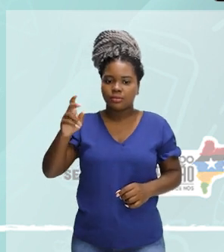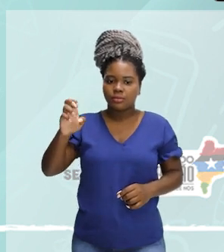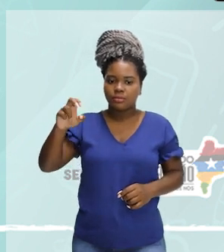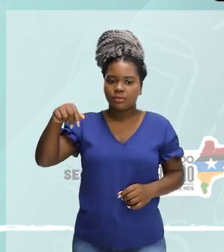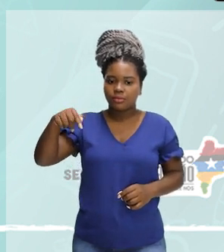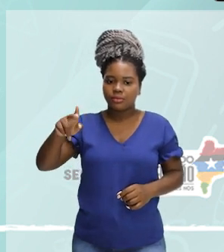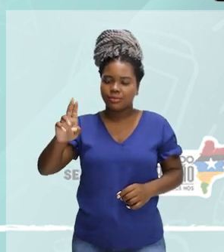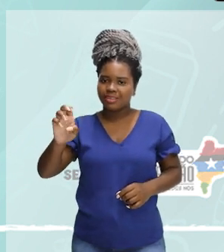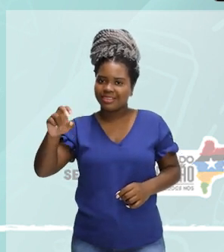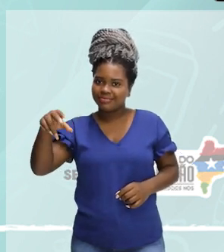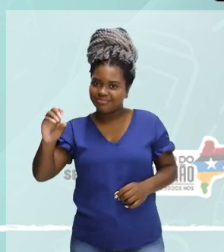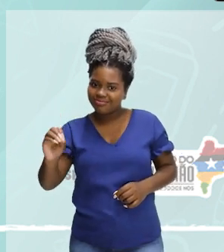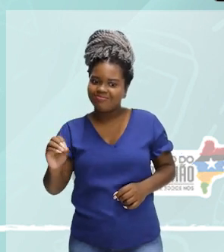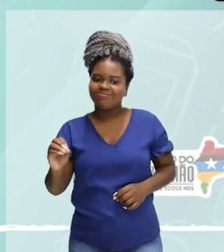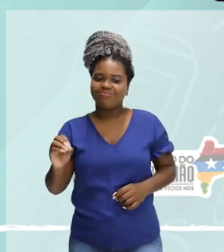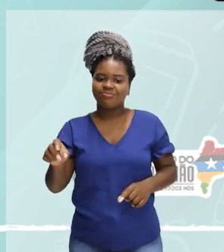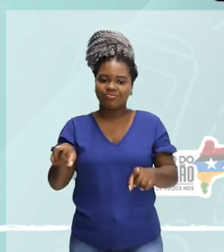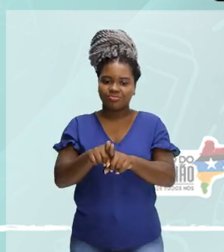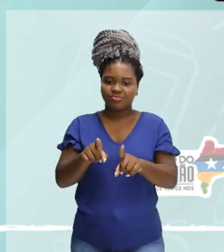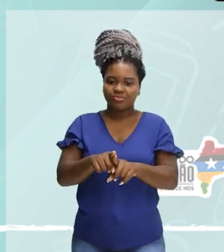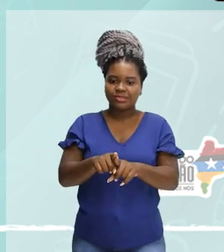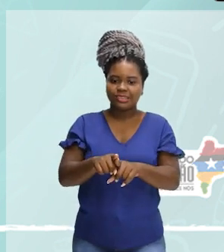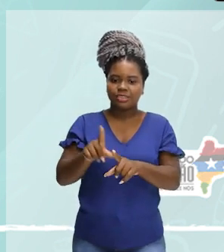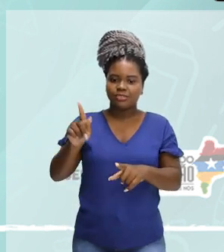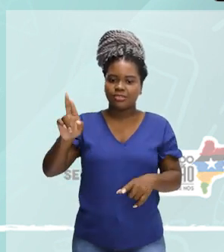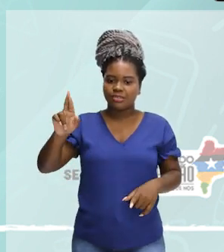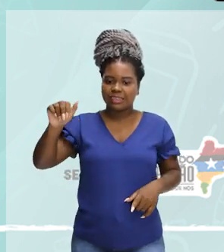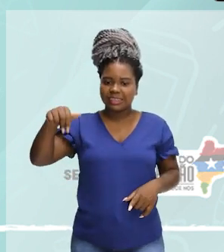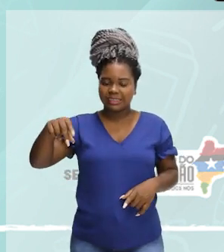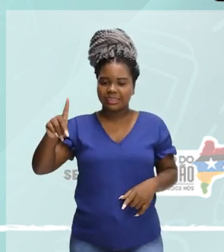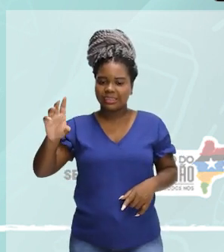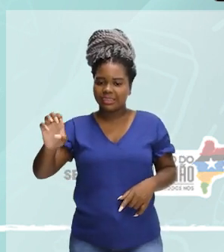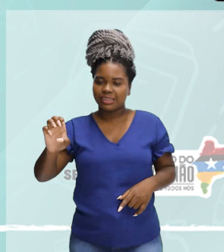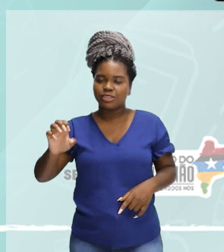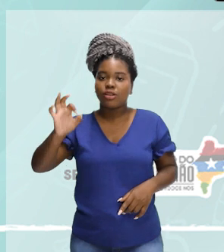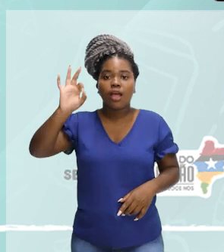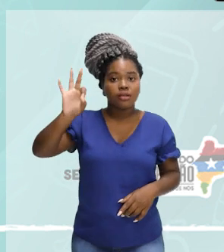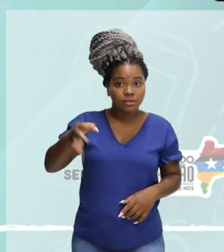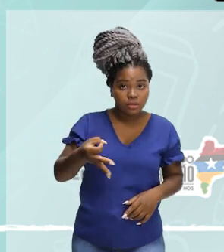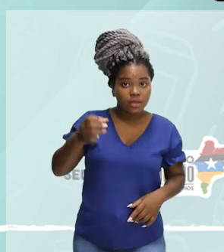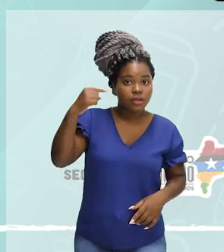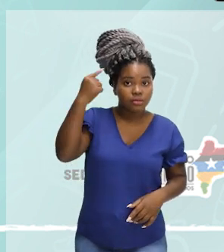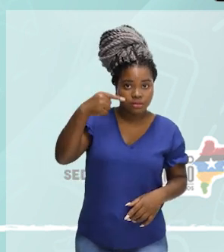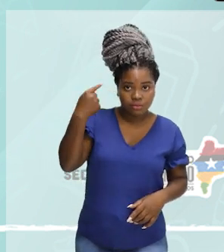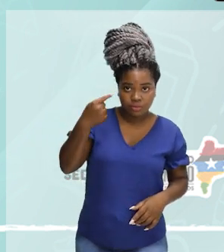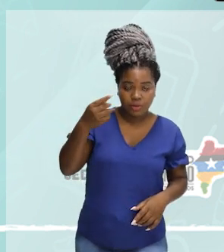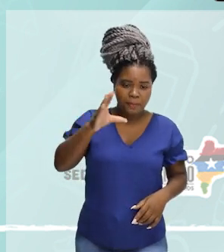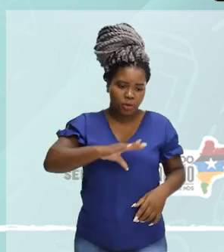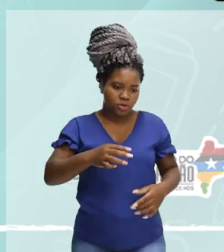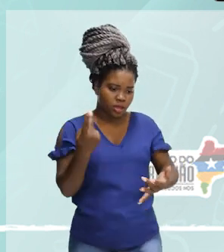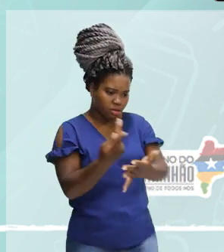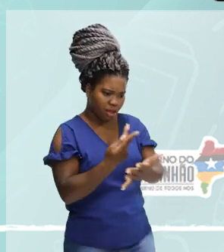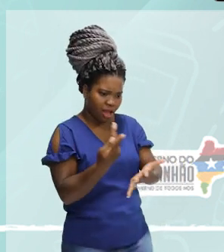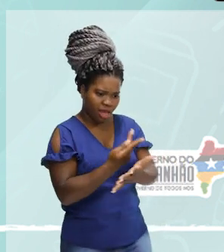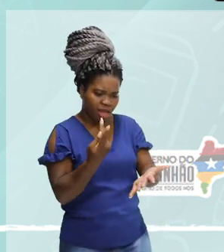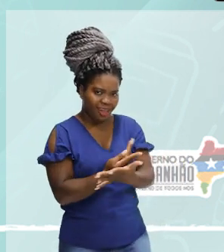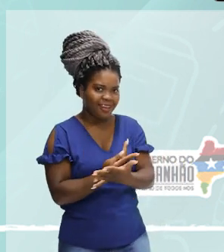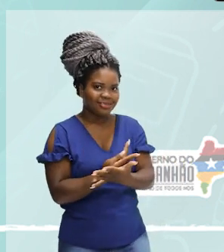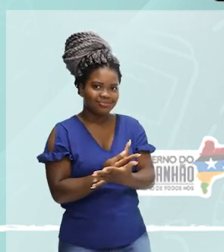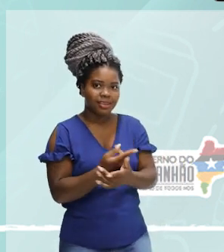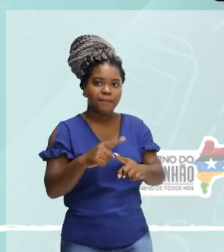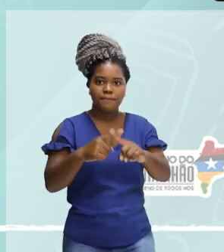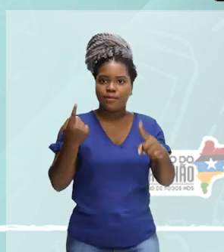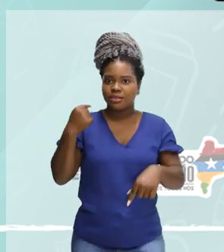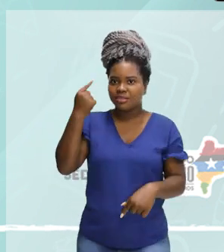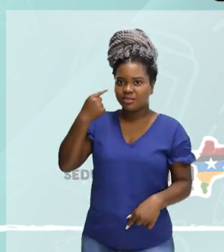utiliza mais pequeno e mais grande. É errado de acordo com a gramática da língua portuguesa. Em espanhol, está tudo belezinha, é tudo